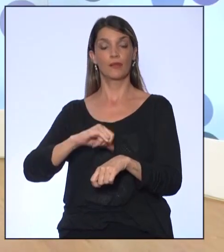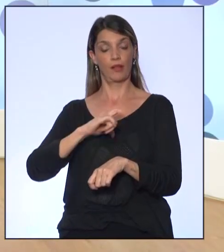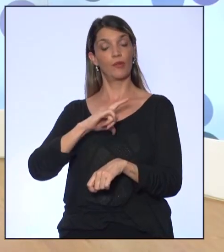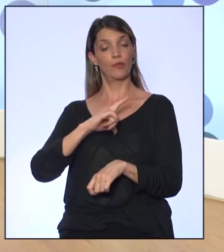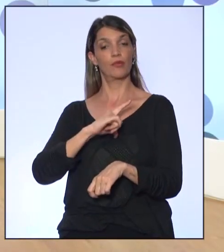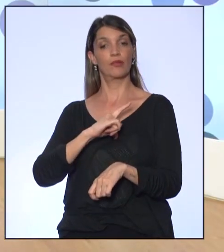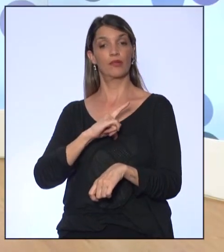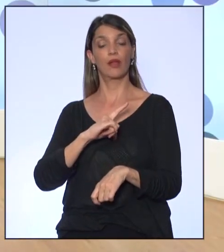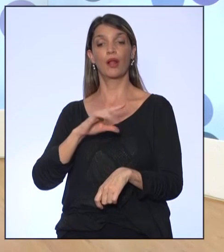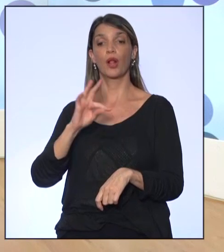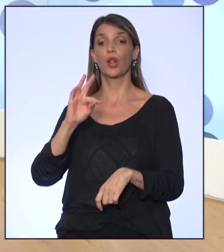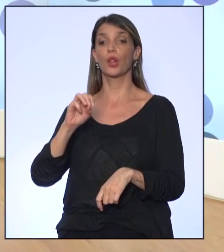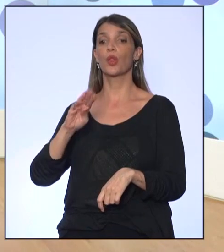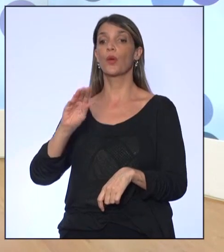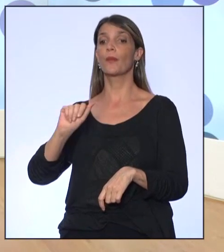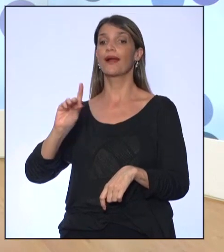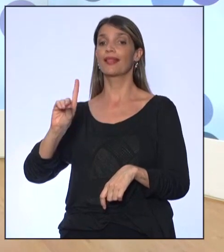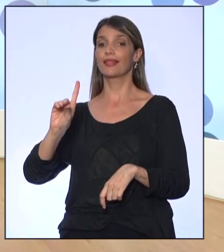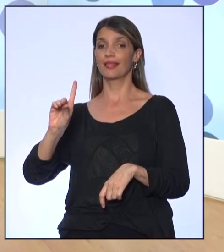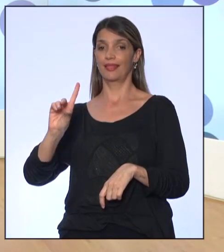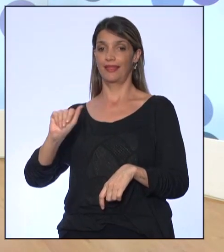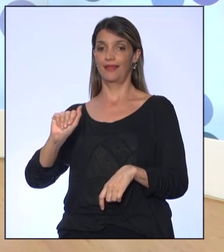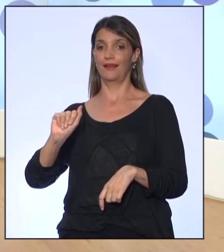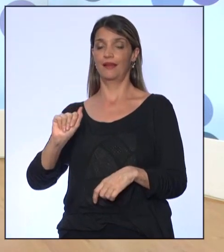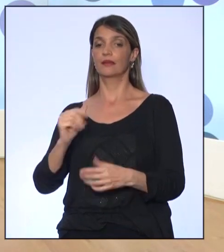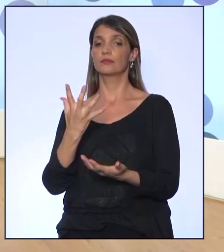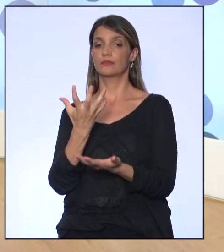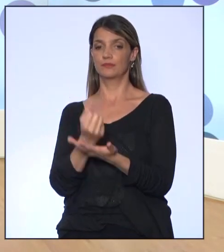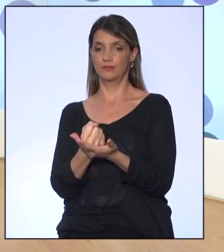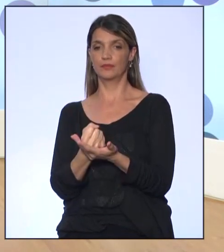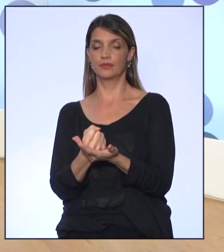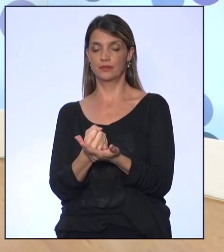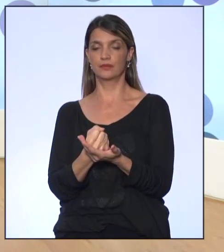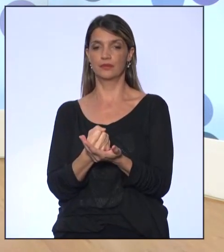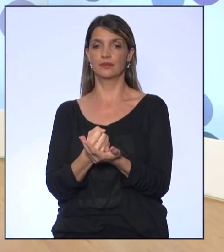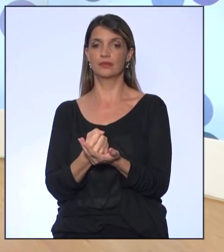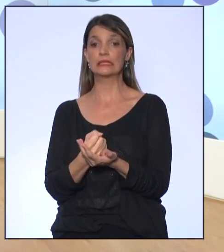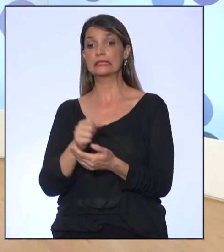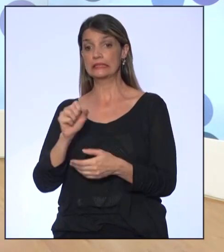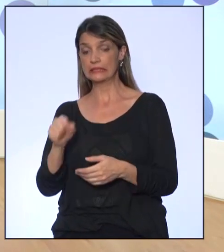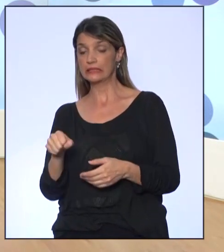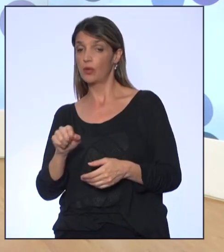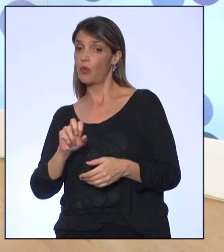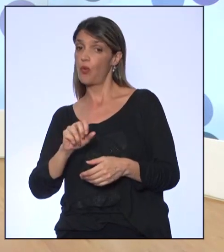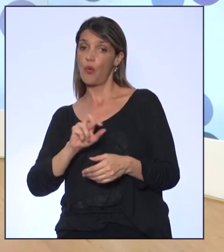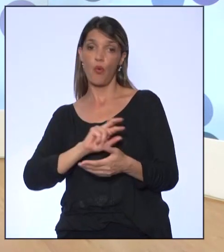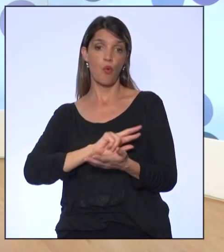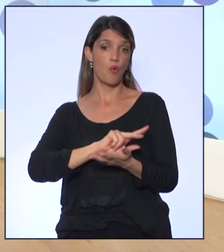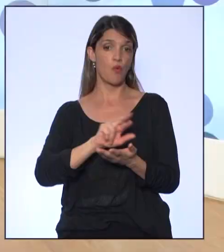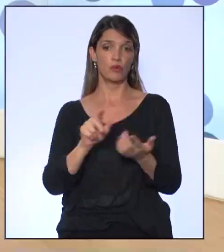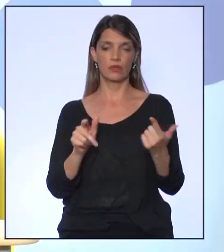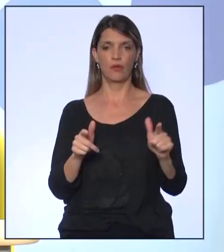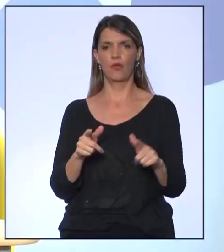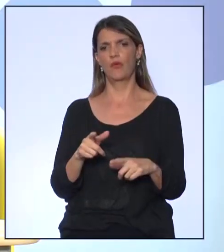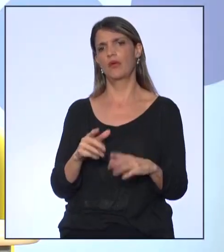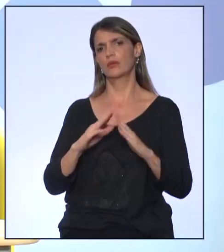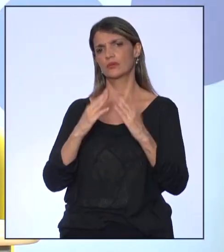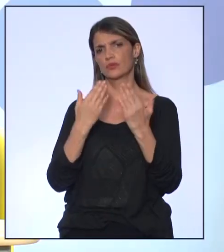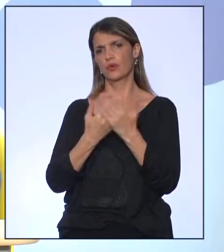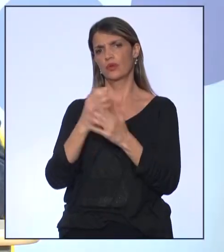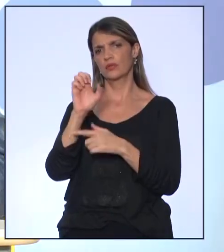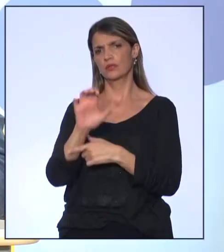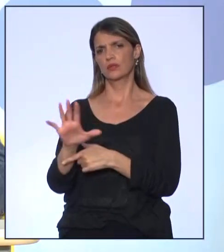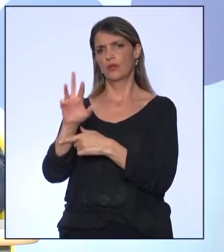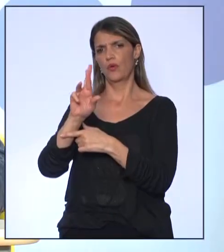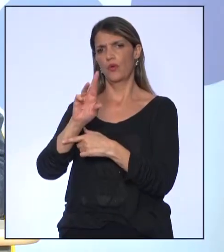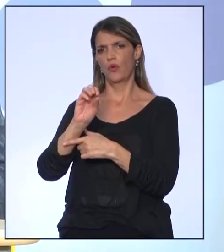são tombadas. Algumas são prédios antigos, mas ainda não foram tombadas, e outras sim. Um exemplo claro é o colégio, a Escola Estadual Rodrigues